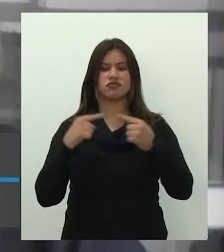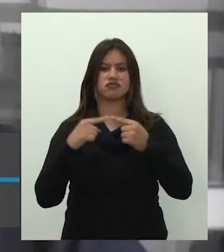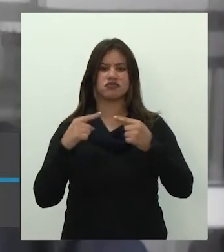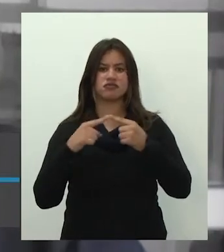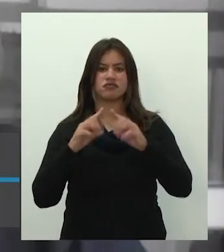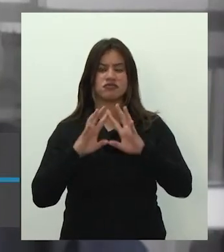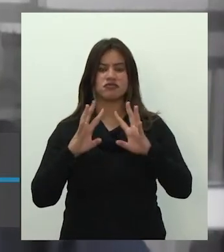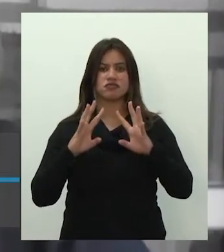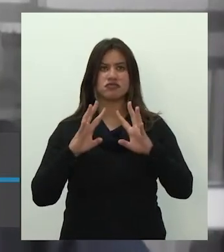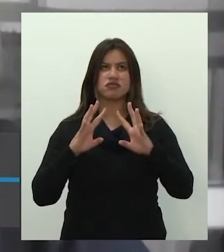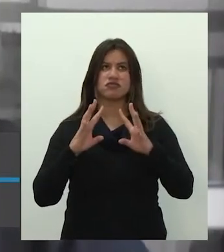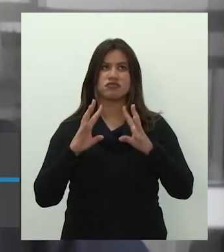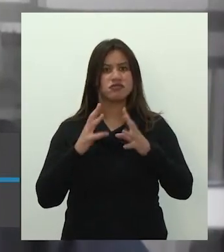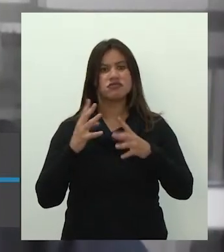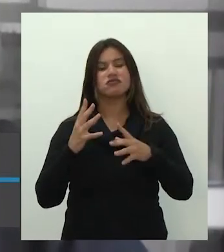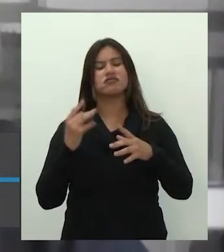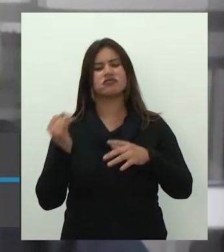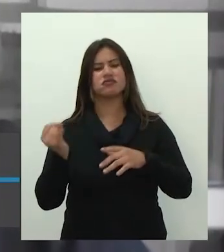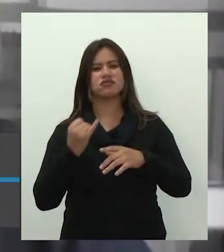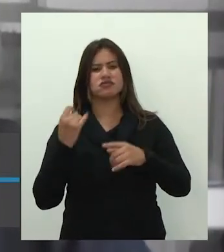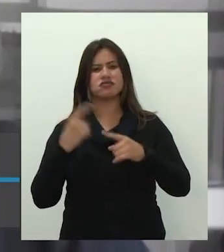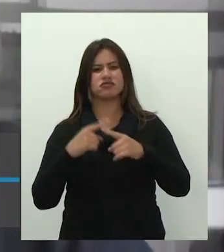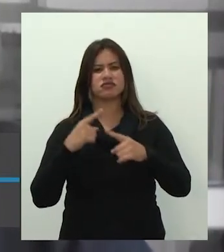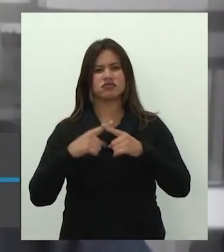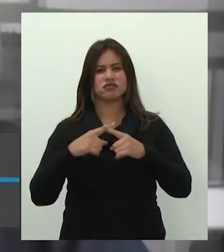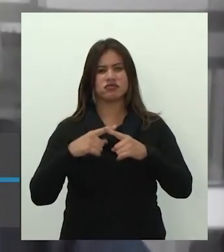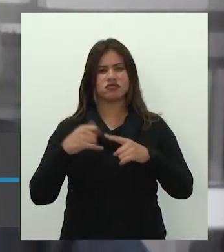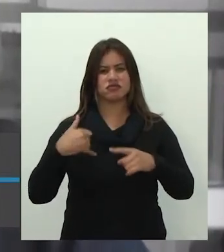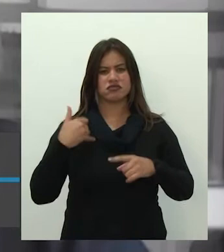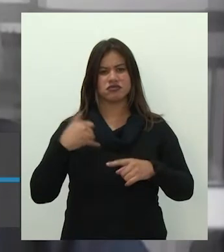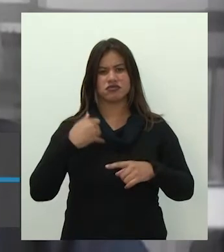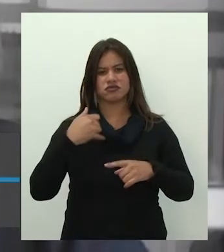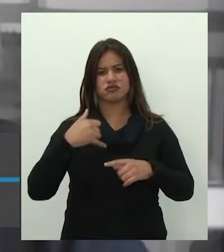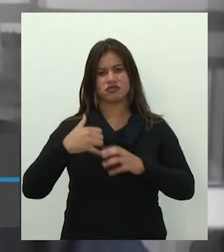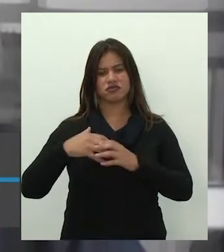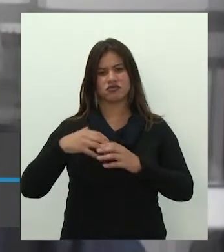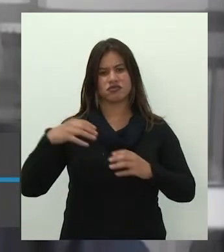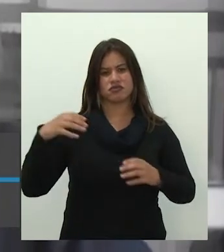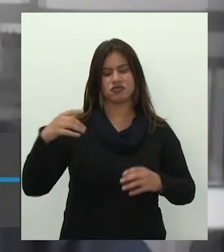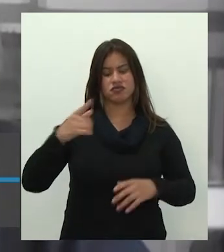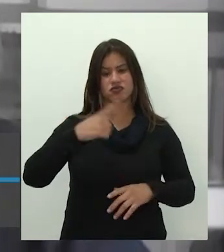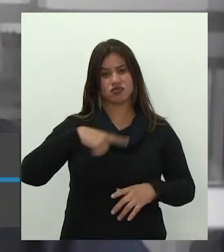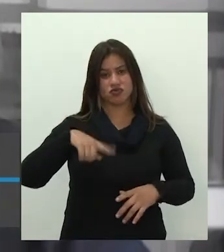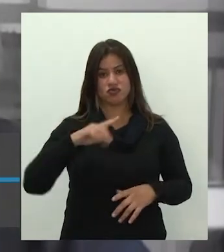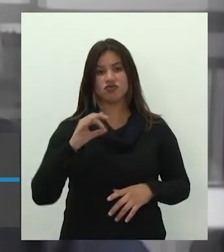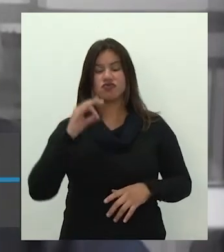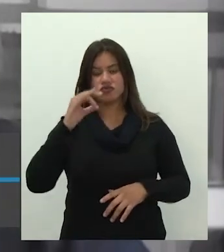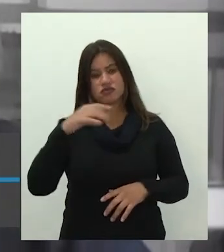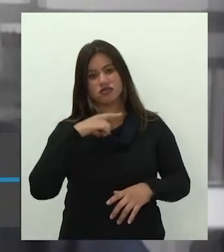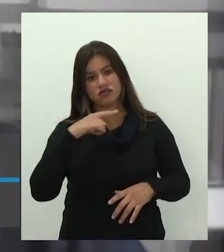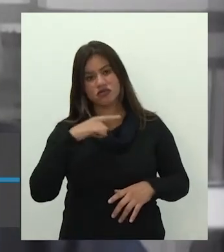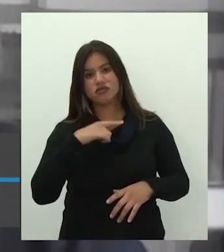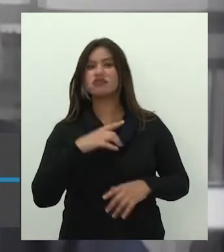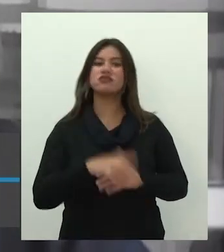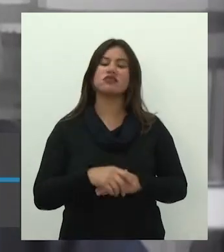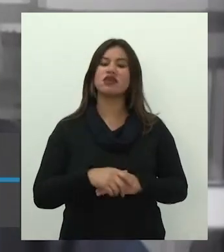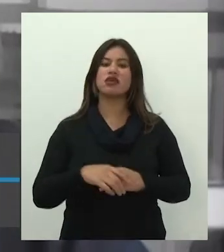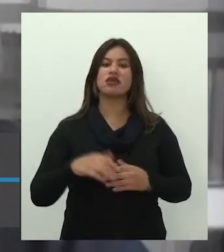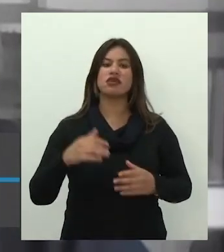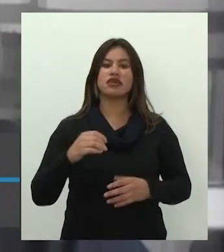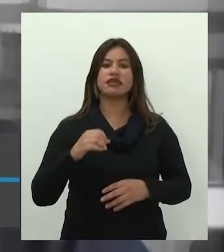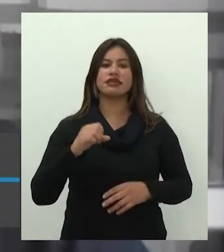importante do envelhecimento da nossa sociedade. Todos nós vamos passar por isso e, enquanto servidores estaduais e